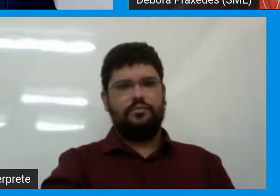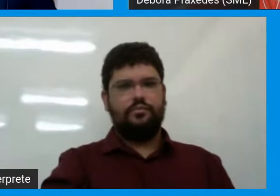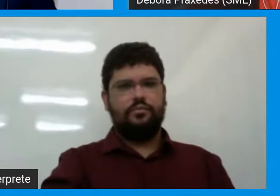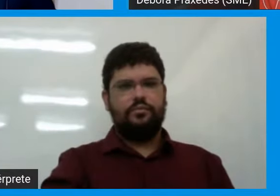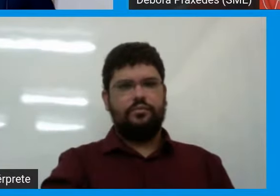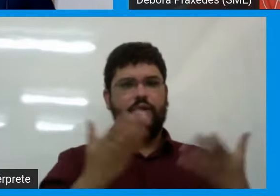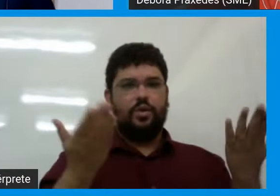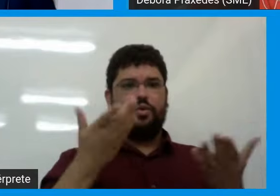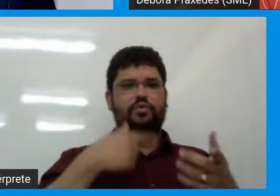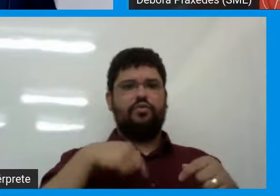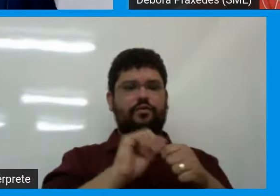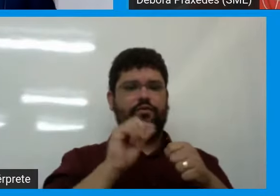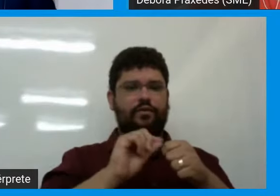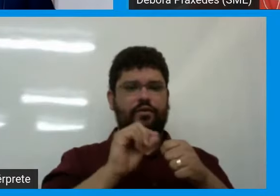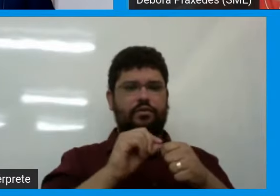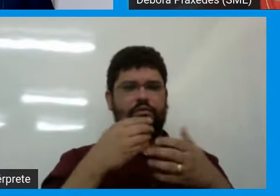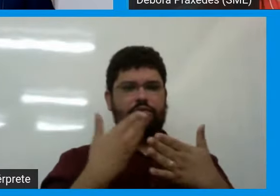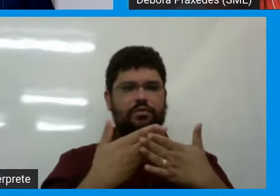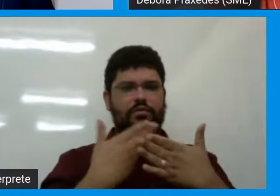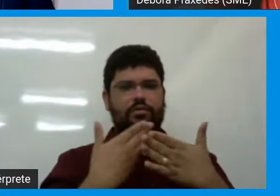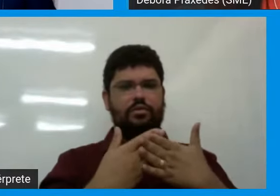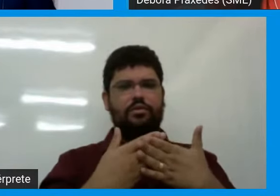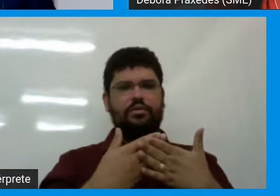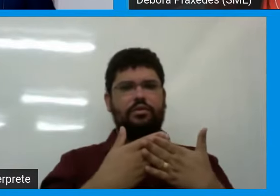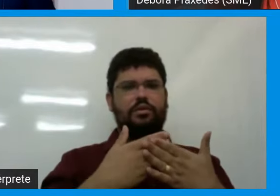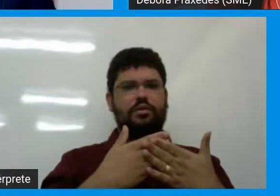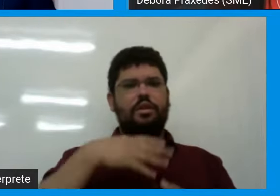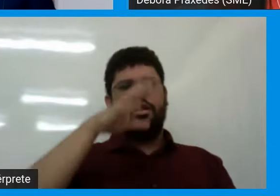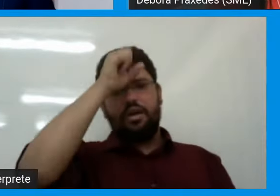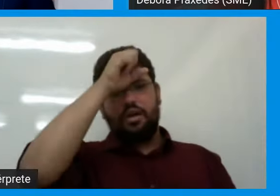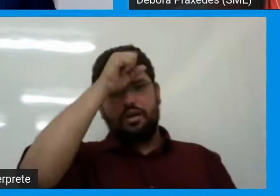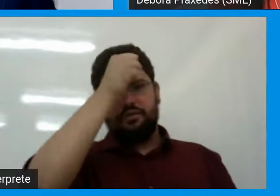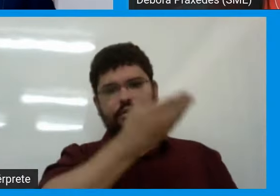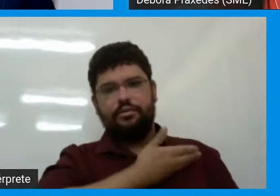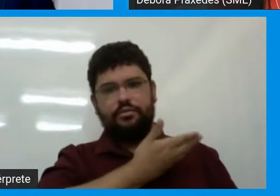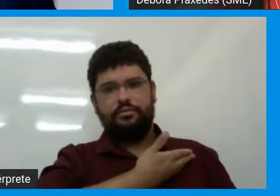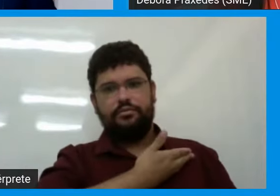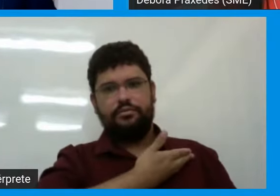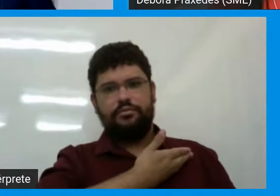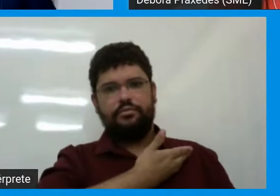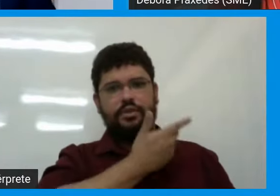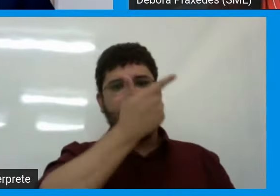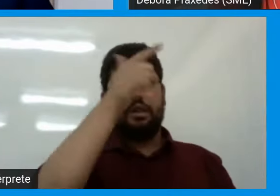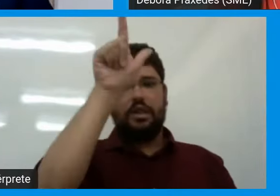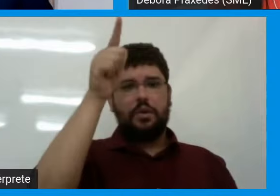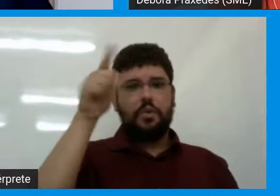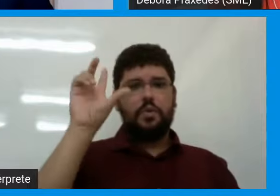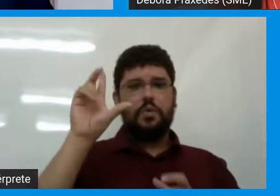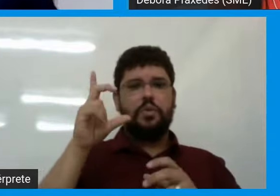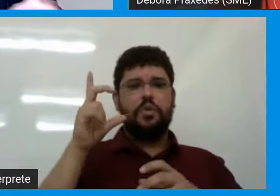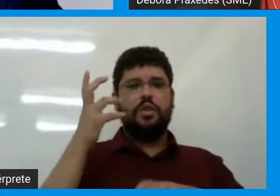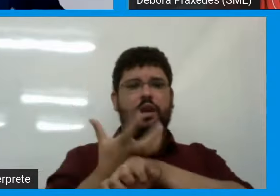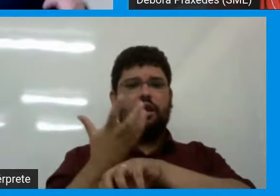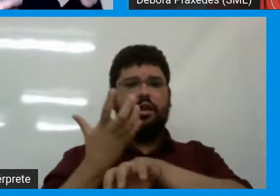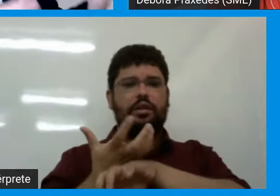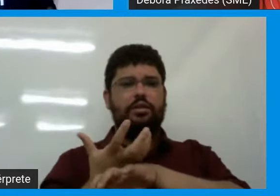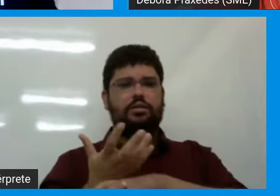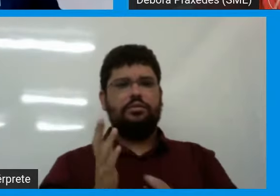hoje faço nas minhas turmas, eu aprendi com um colega, às vezes até de outra área, colegas, por exemplo, da